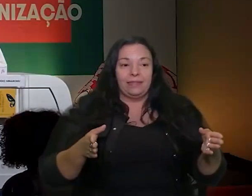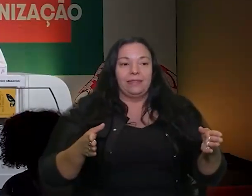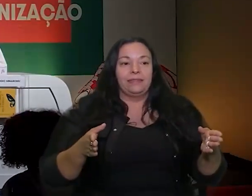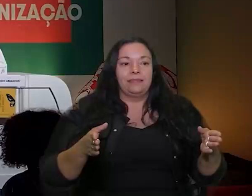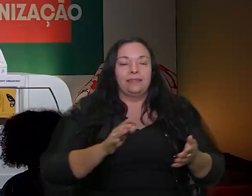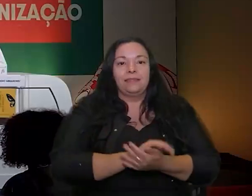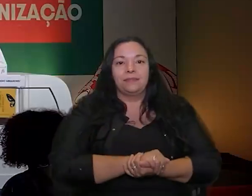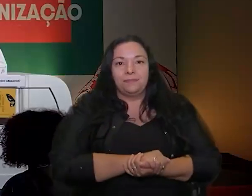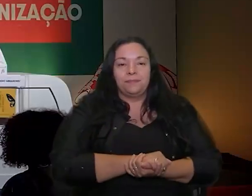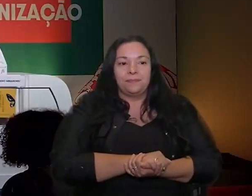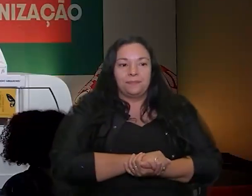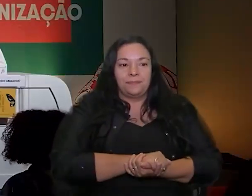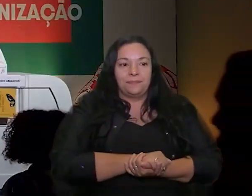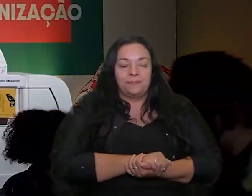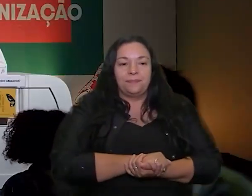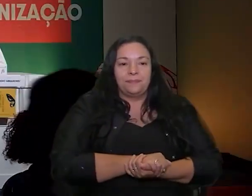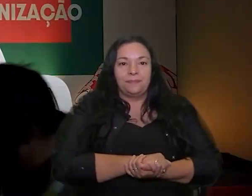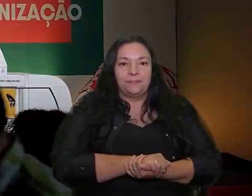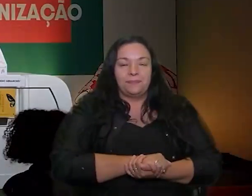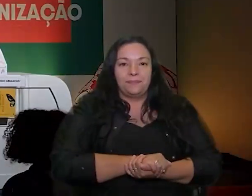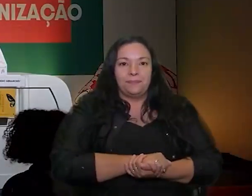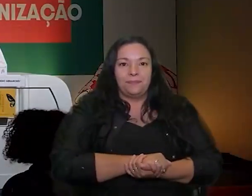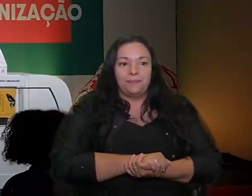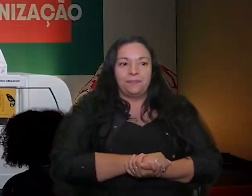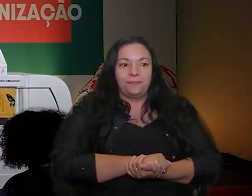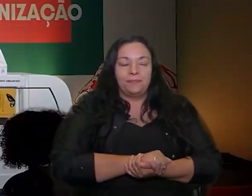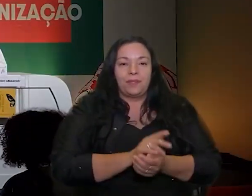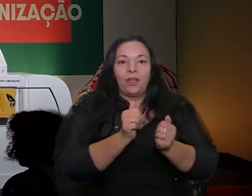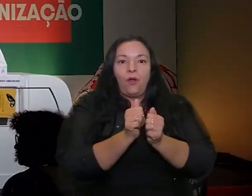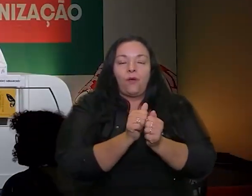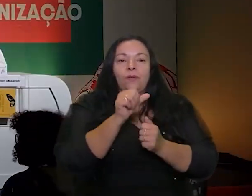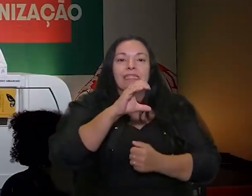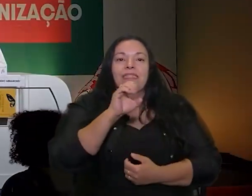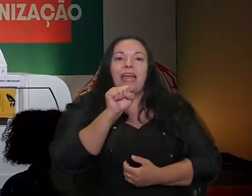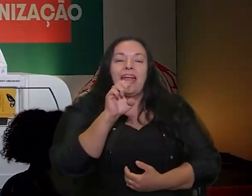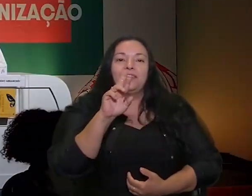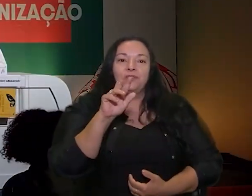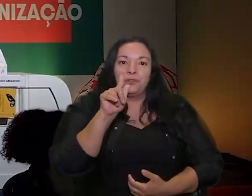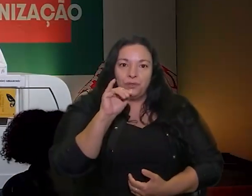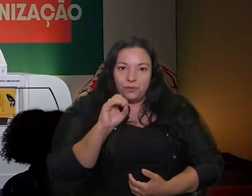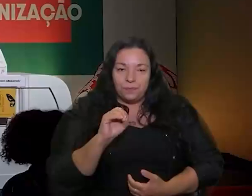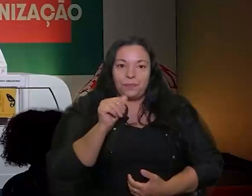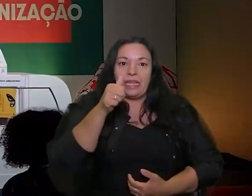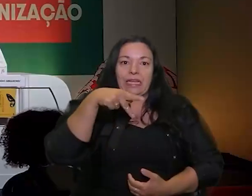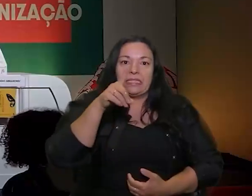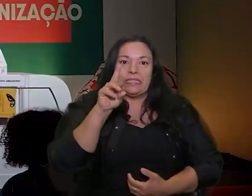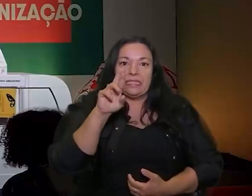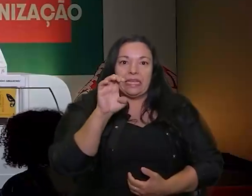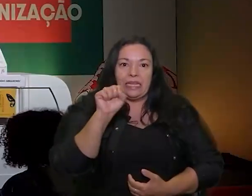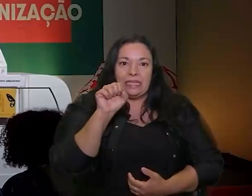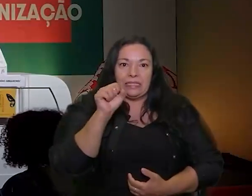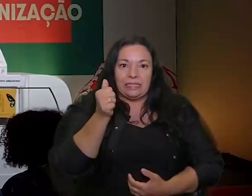Os convidados se assentam detrás dessa mesa. De frente ao lugar que cada um assenta, colado na mesa de frente para a plateia, há uma